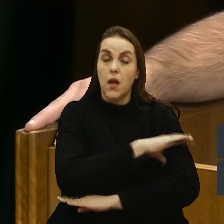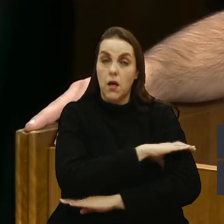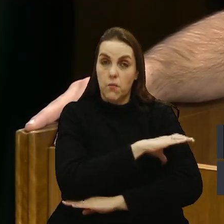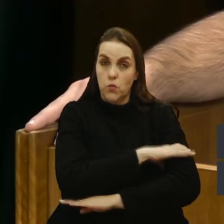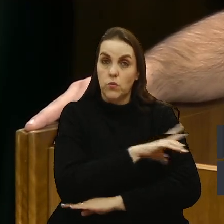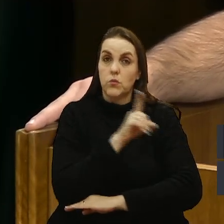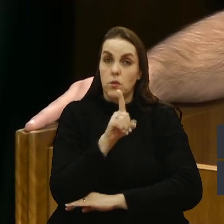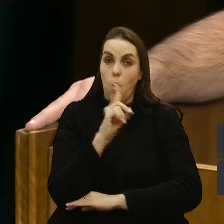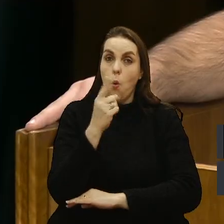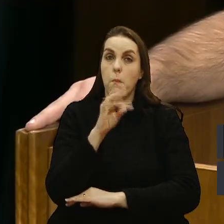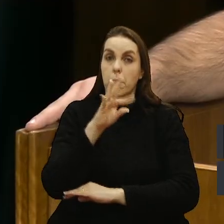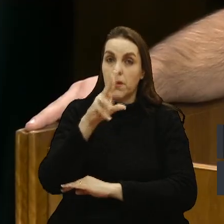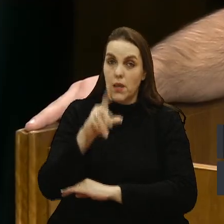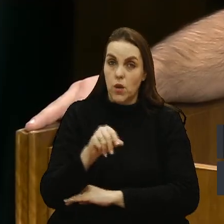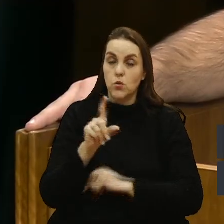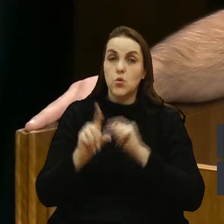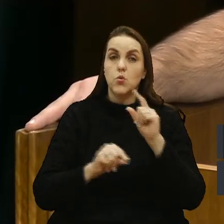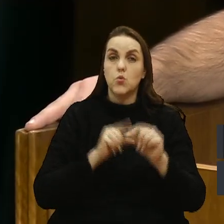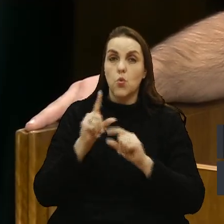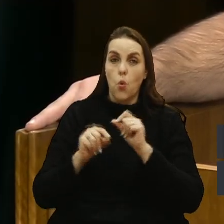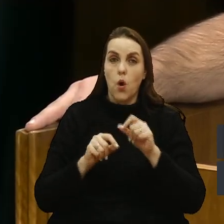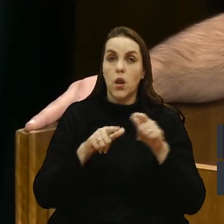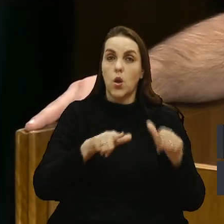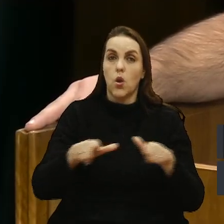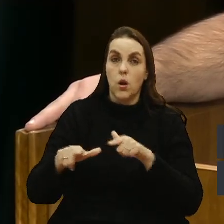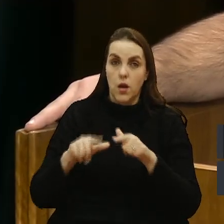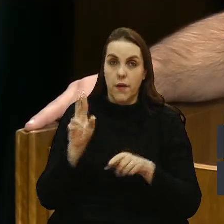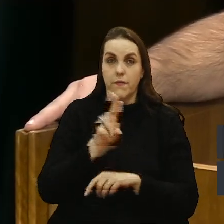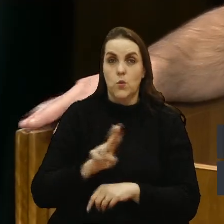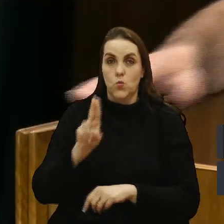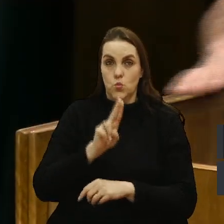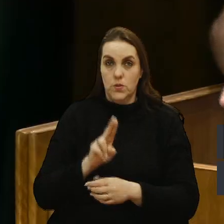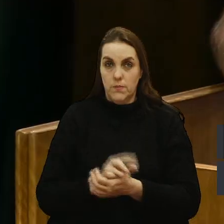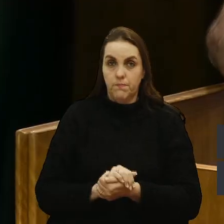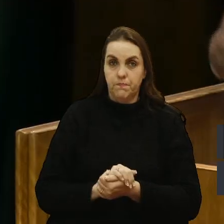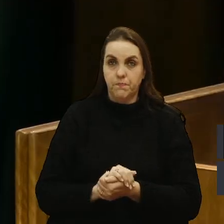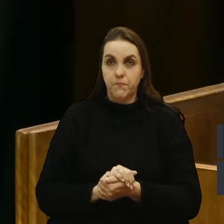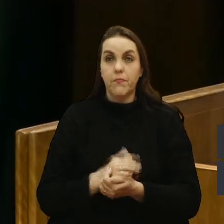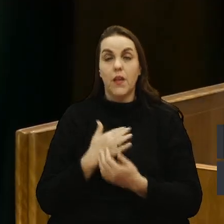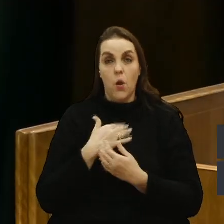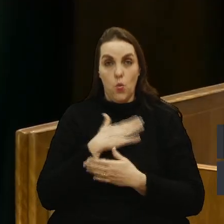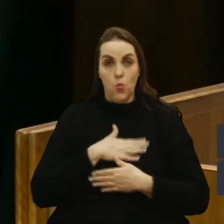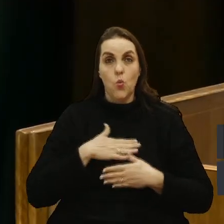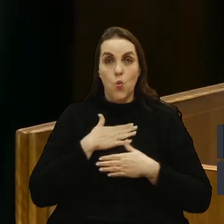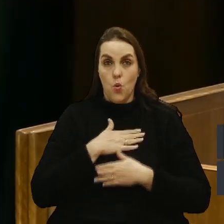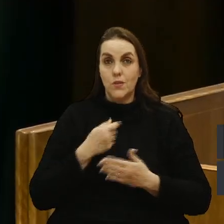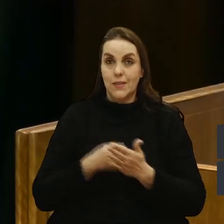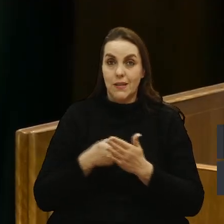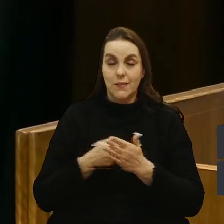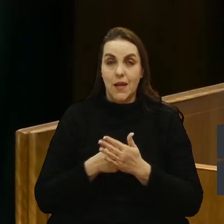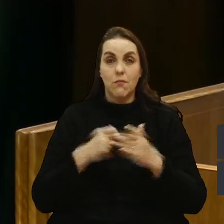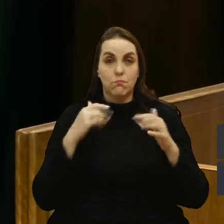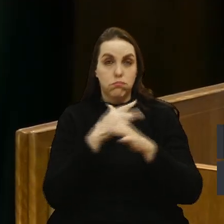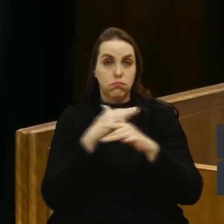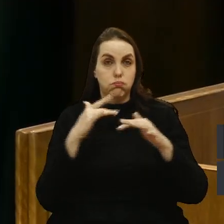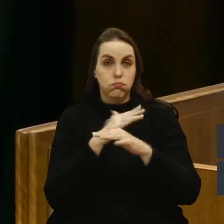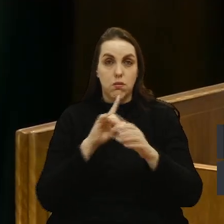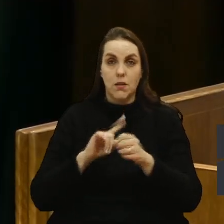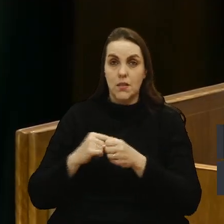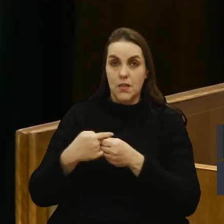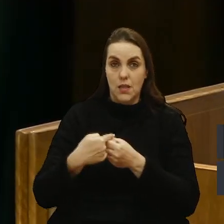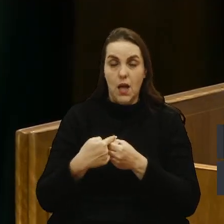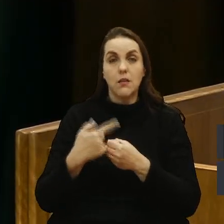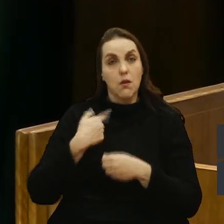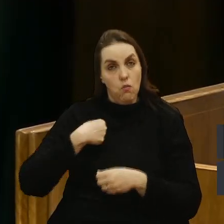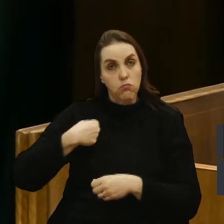o senhor escolhe o local que o senhor vai utilizar. Como eu gosto muito de tentar melhorar a mobilidade urbana, eu fui